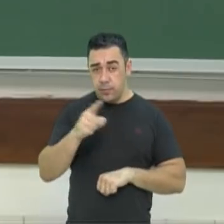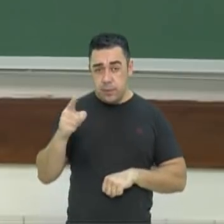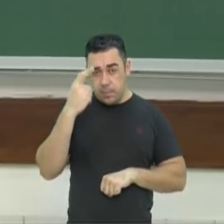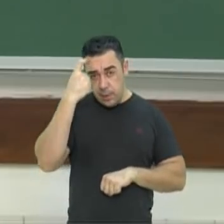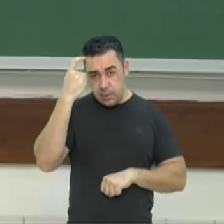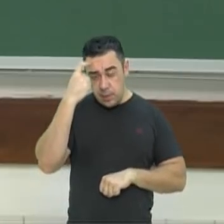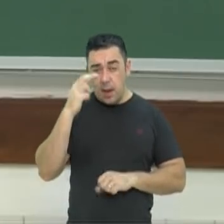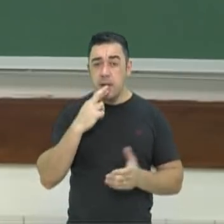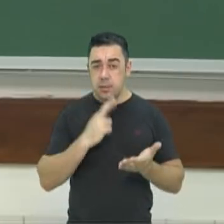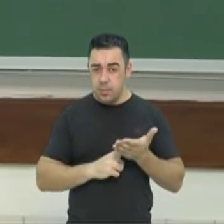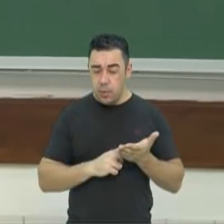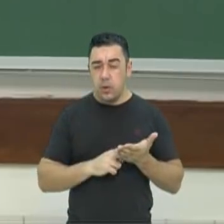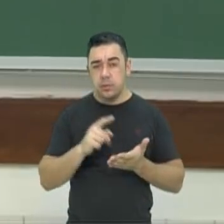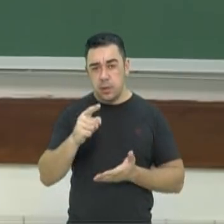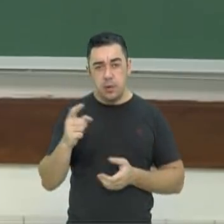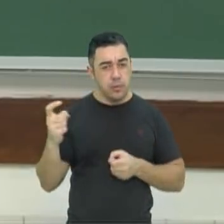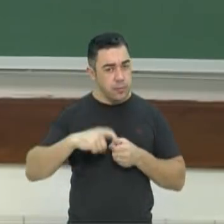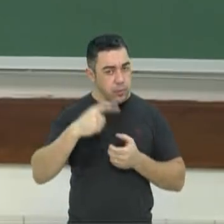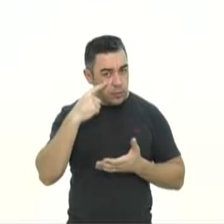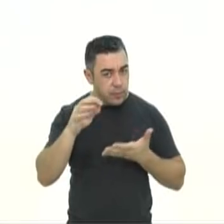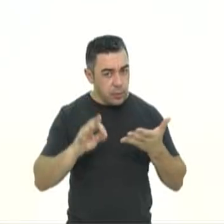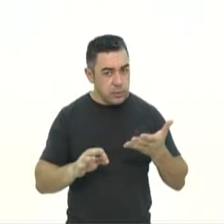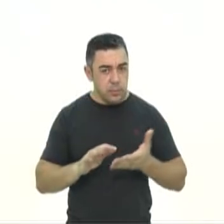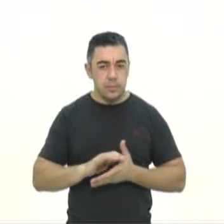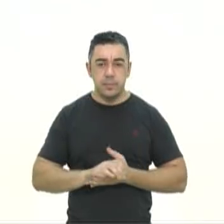respeito, escrever aí no seu caderno e eu já volto.